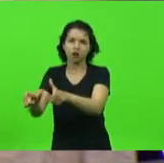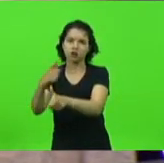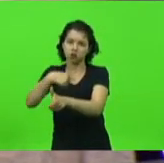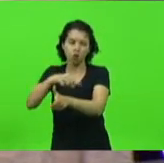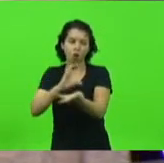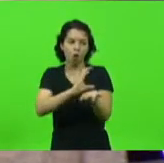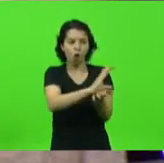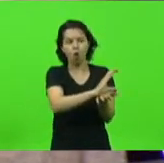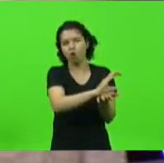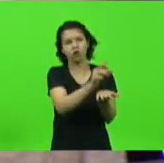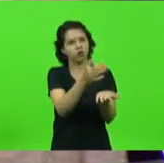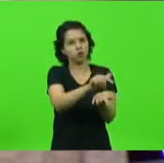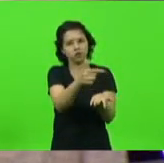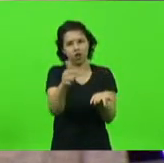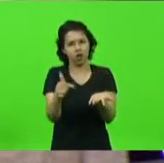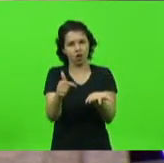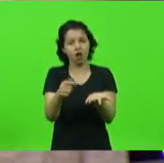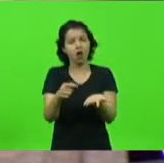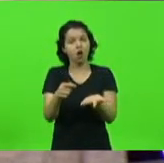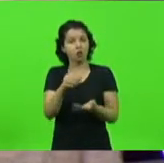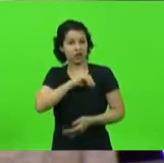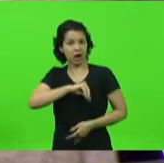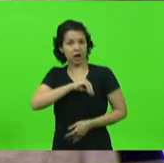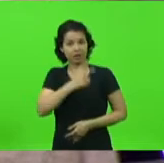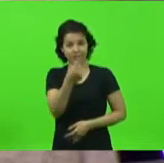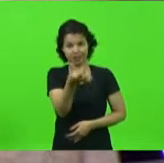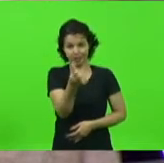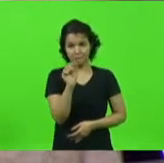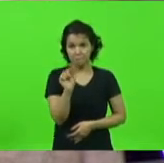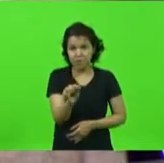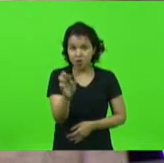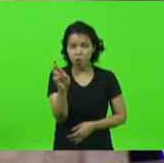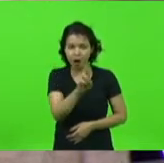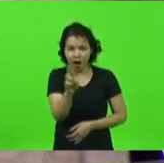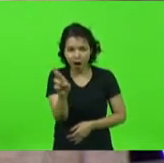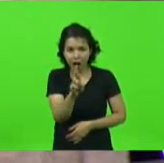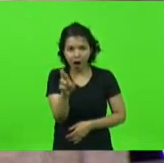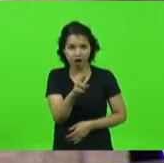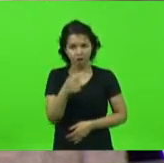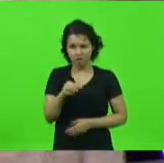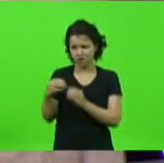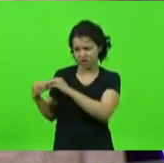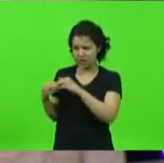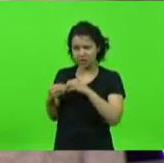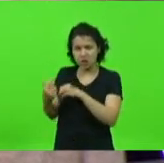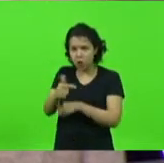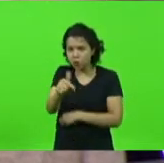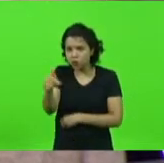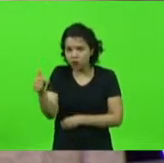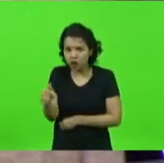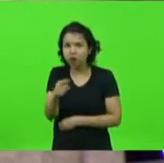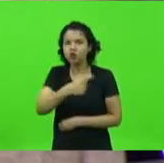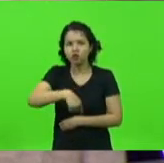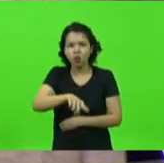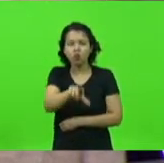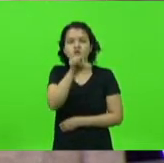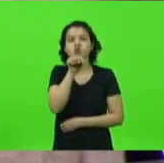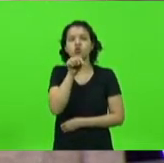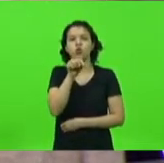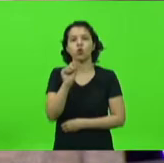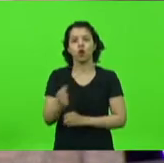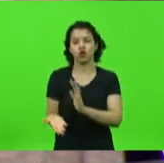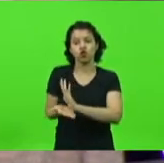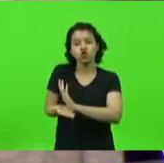nós escolhermos dar um salário de R$ 16.000, que nenhum vizinho tem isso, nós estamos escolhendo